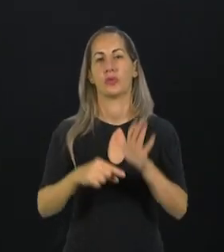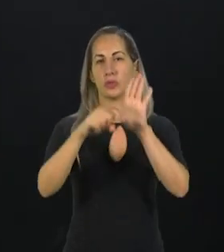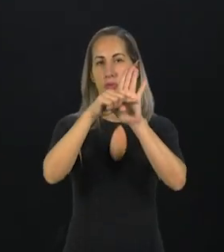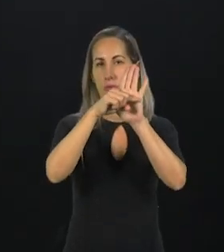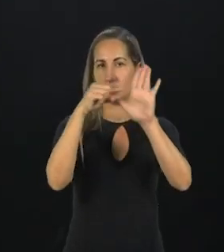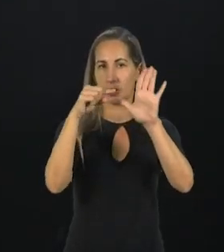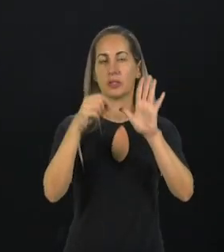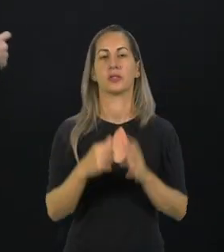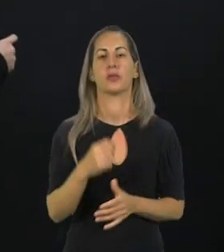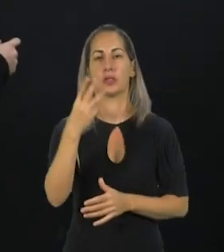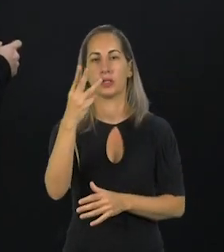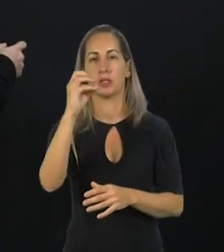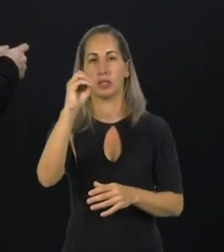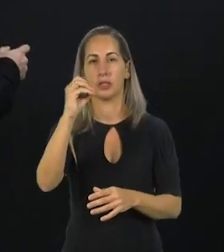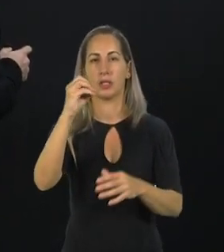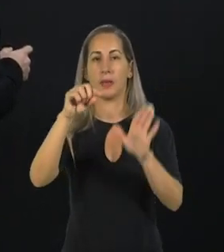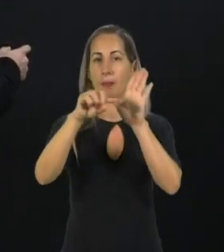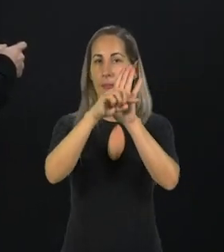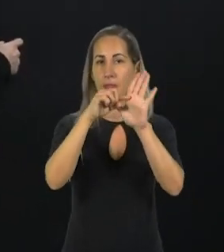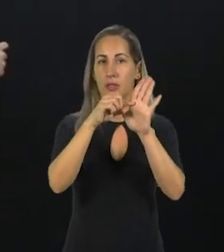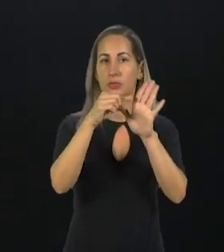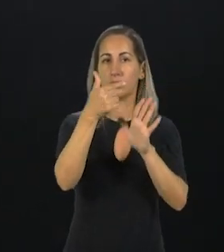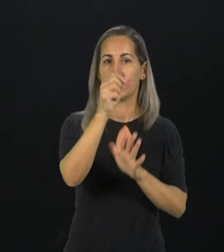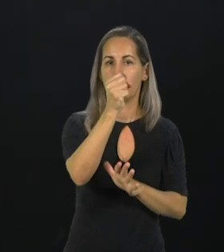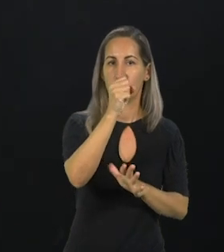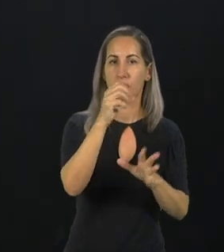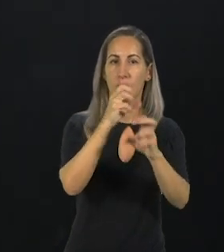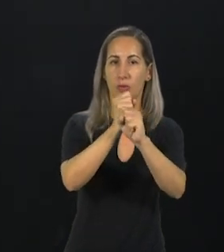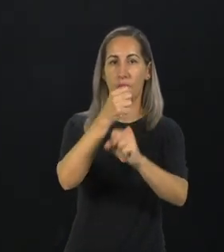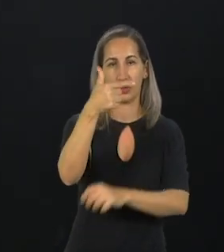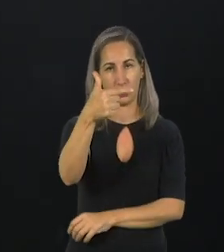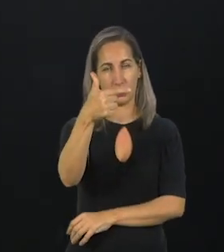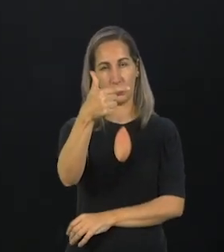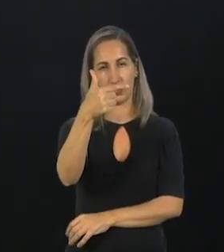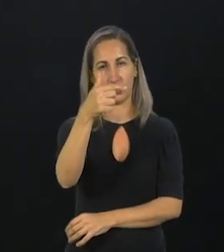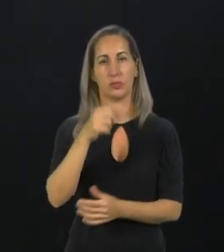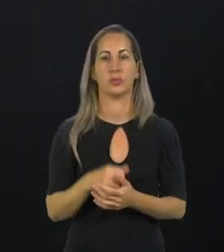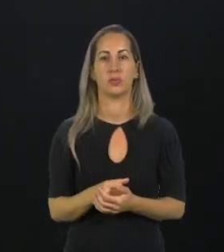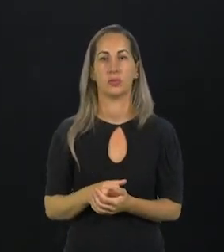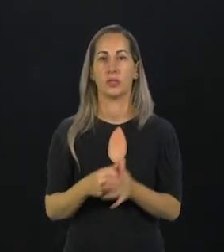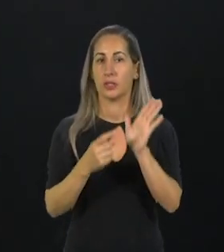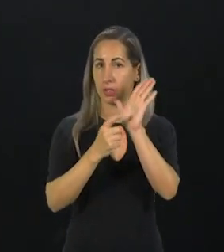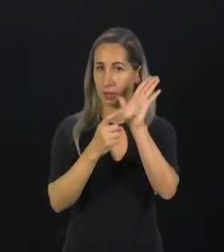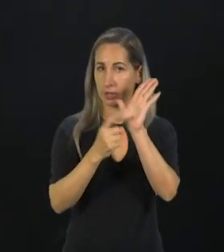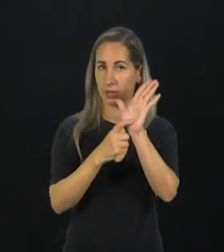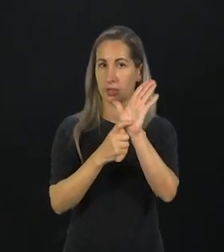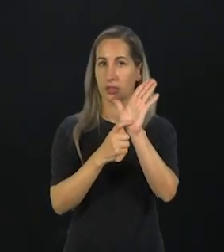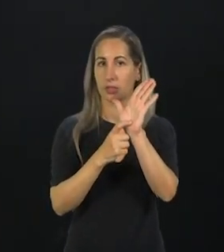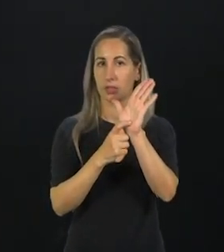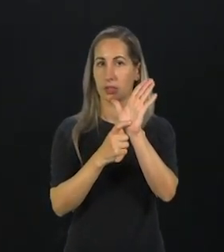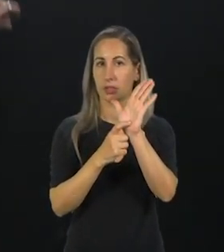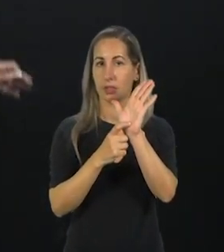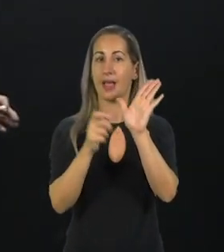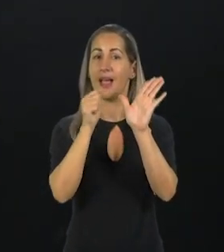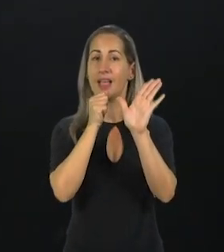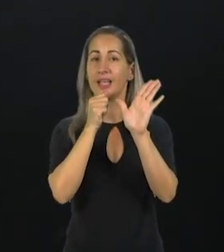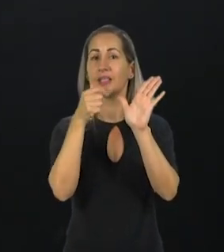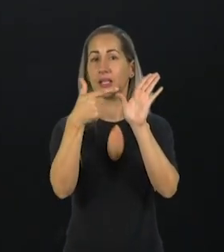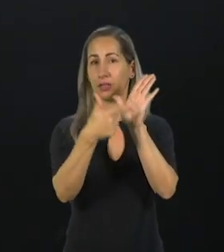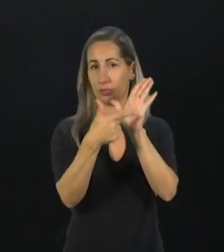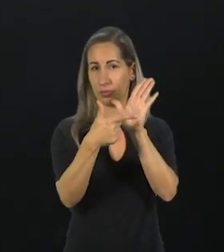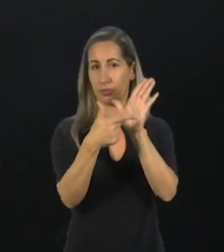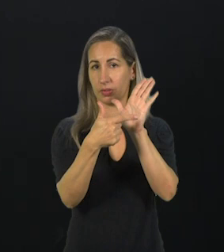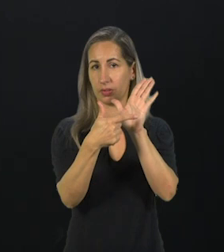subtração. 30 menos 28 é 2. E nesse caso, pessoal, como ainda sobrou